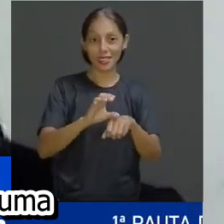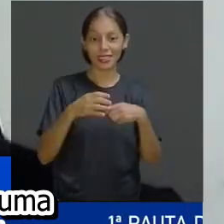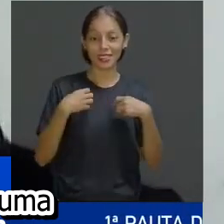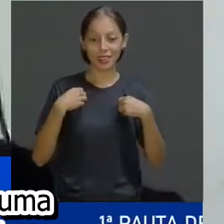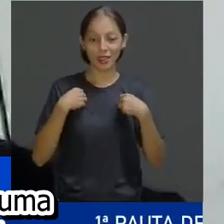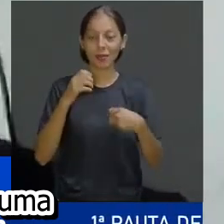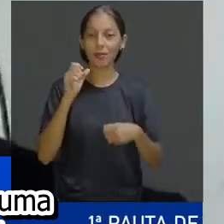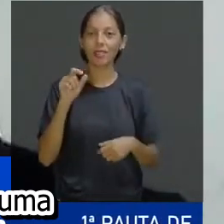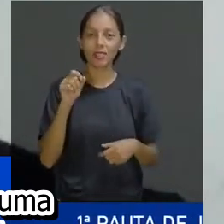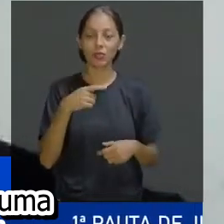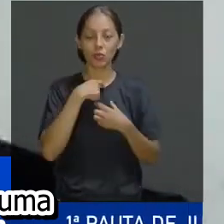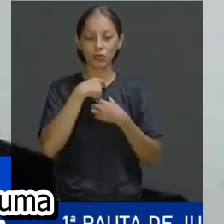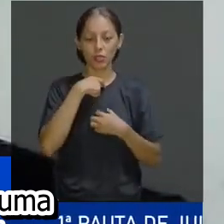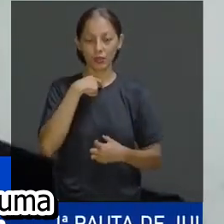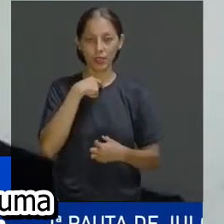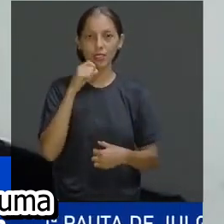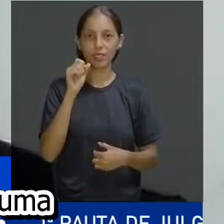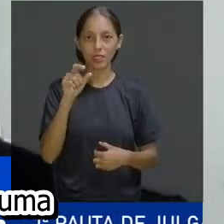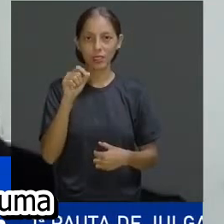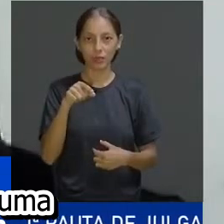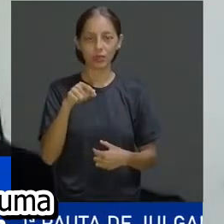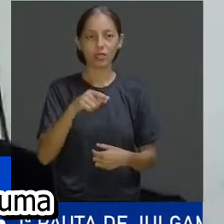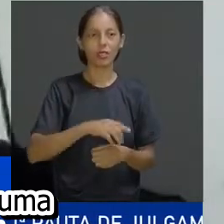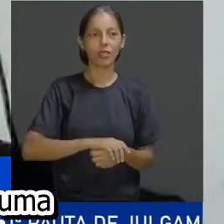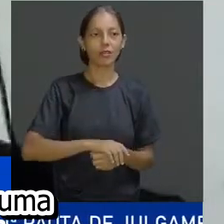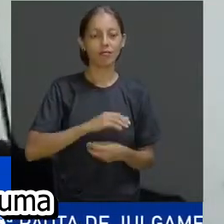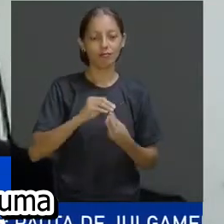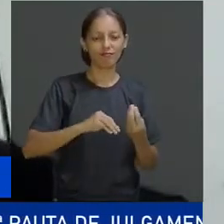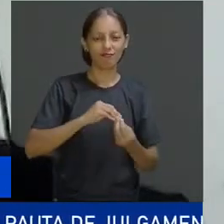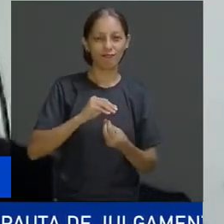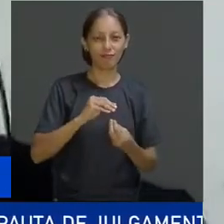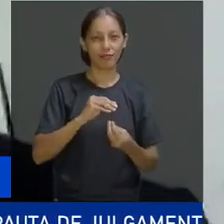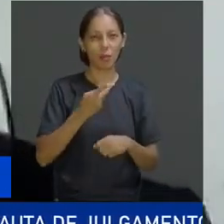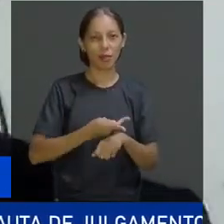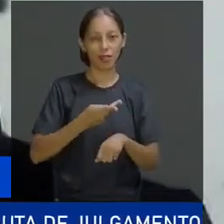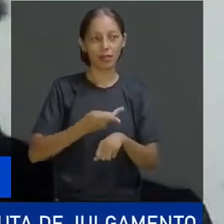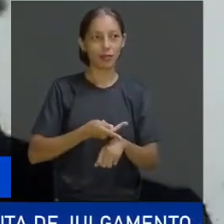com uma gravata azul e prateada, azul escuro e prateada.